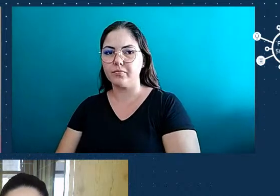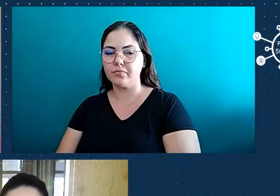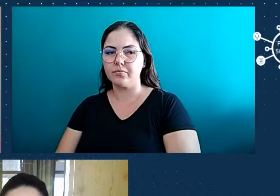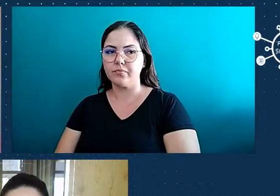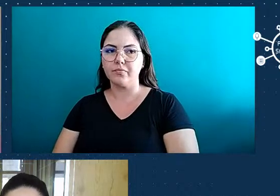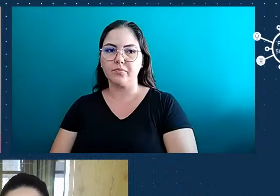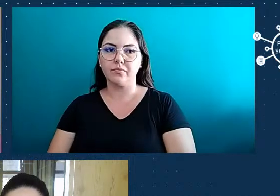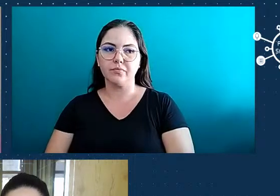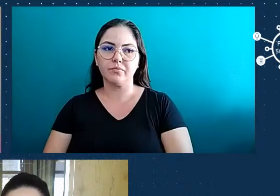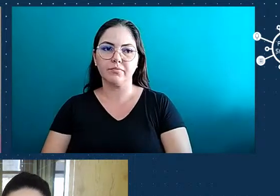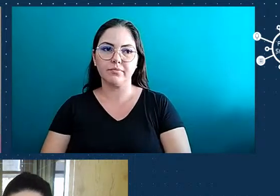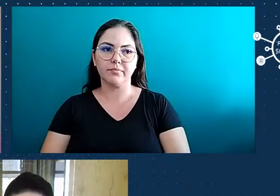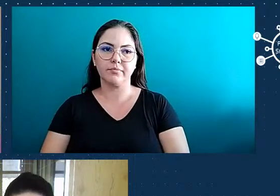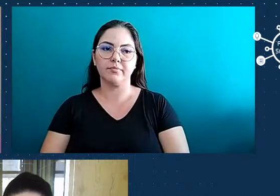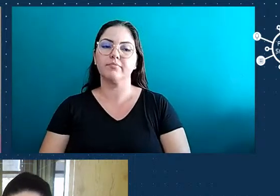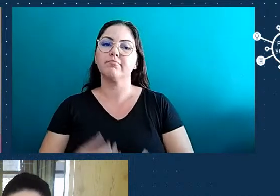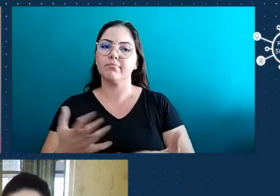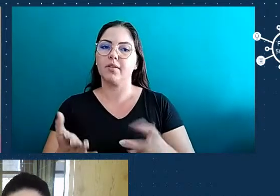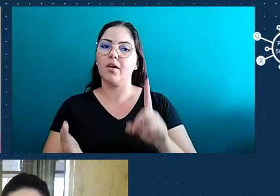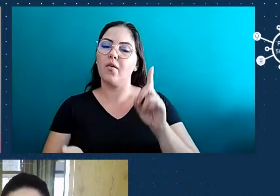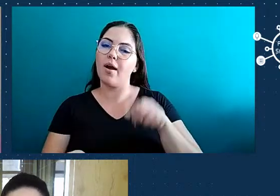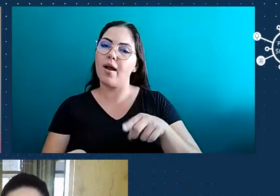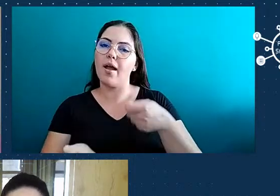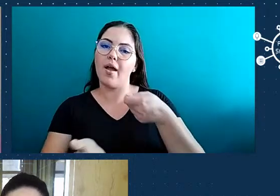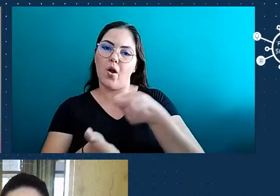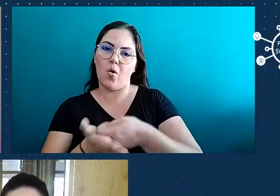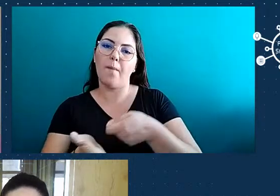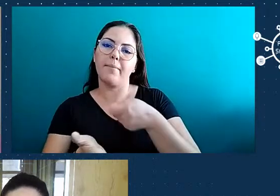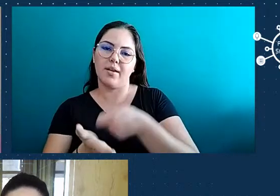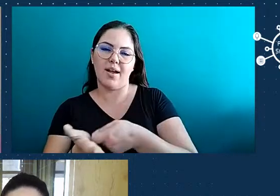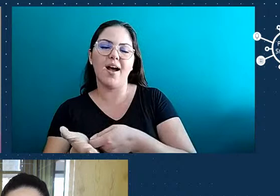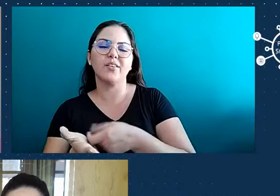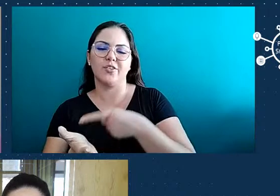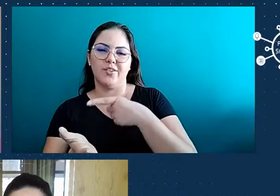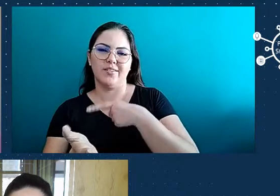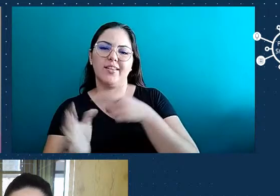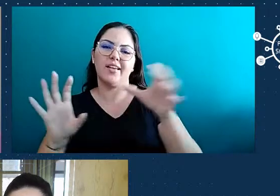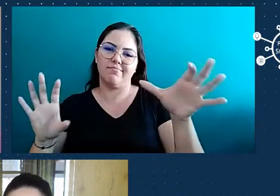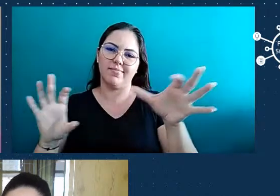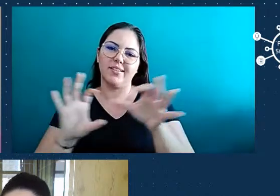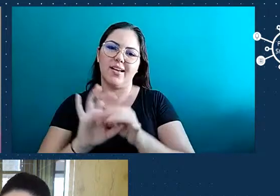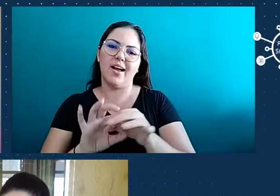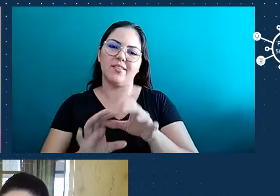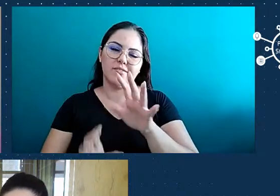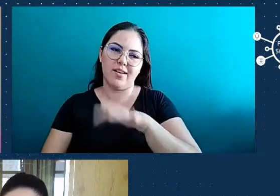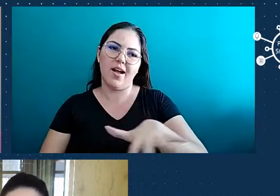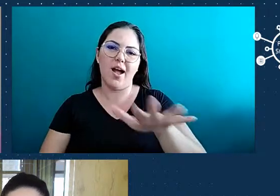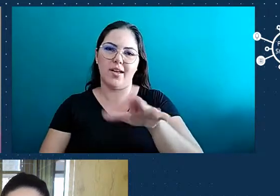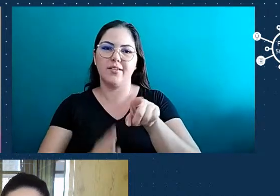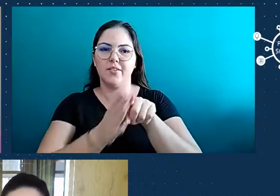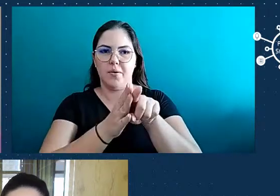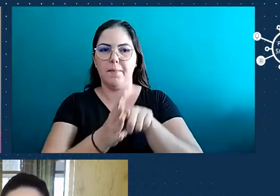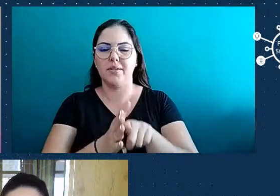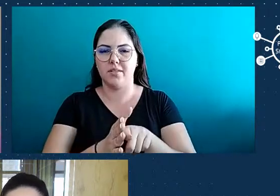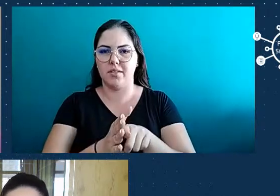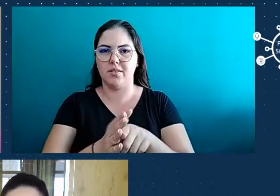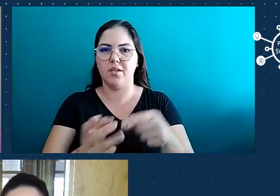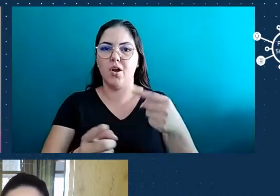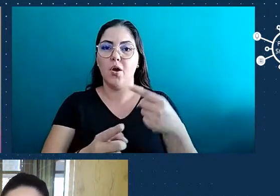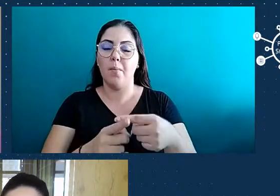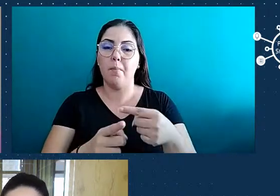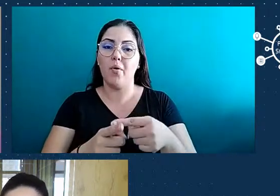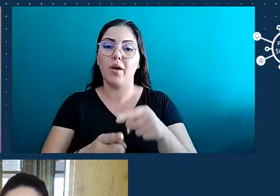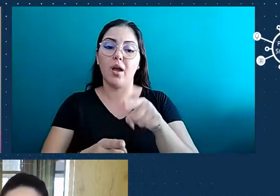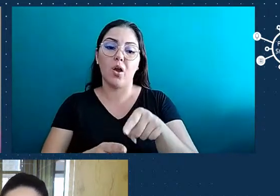obrigatoriamente, você deve ter um projeto ligado a uma das linhas de pesquisa, sim, porque quem vai lhe orientar é um professor dessa